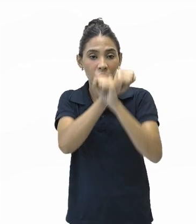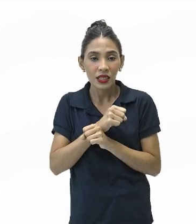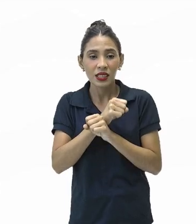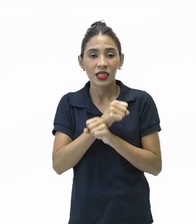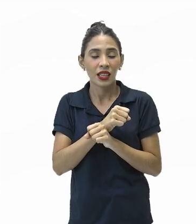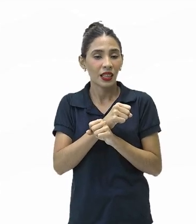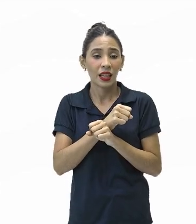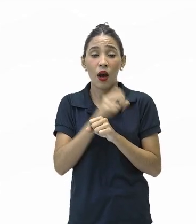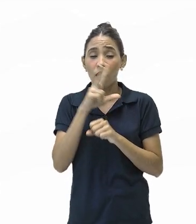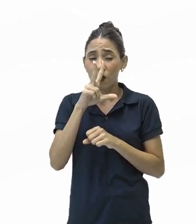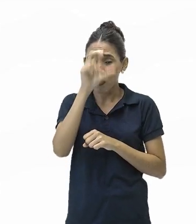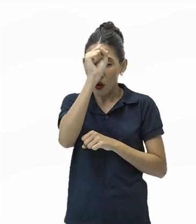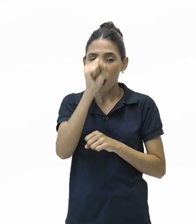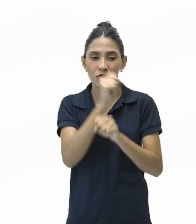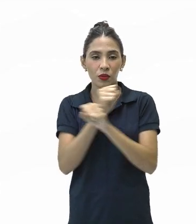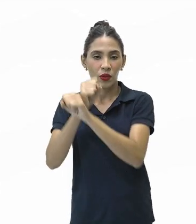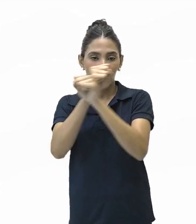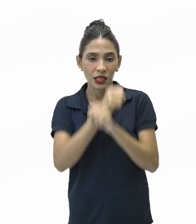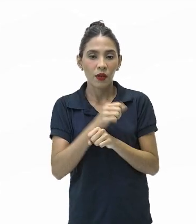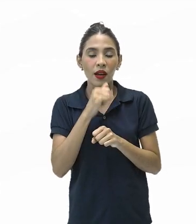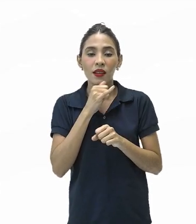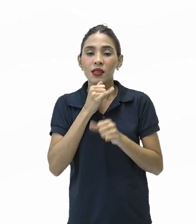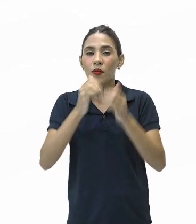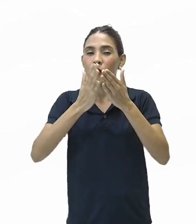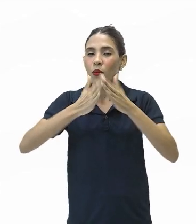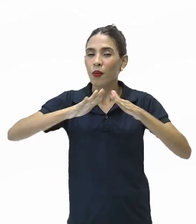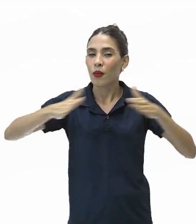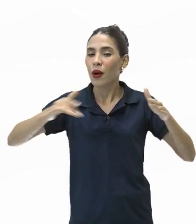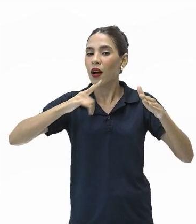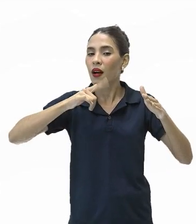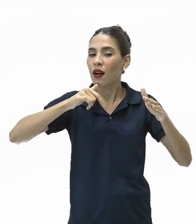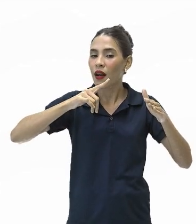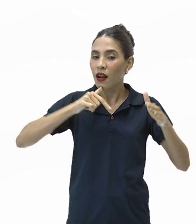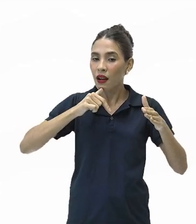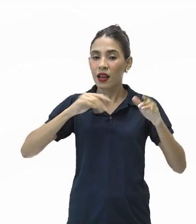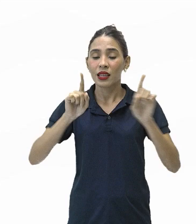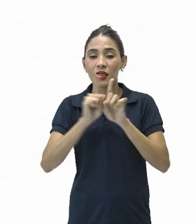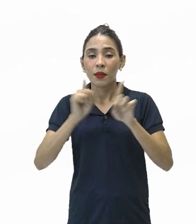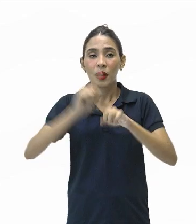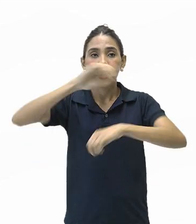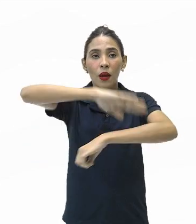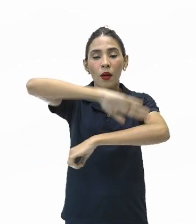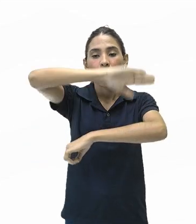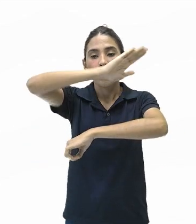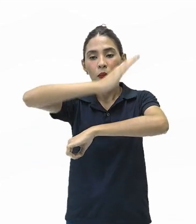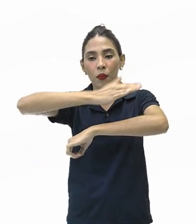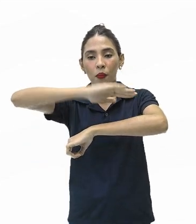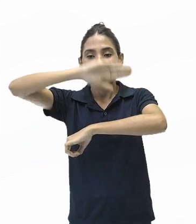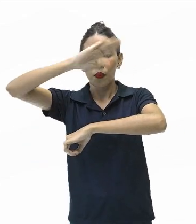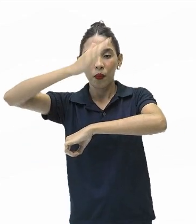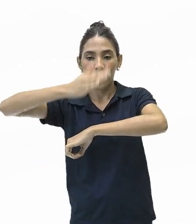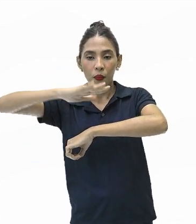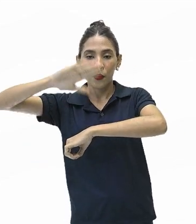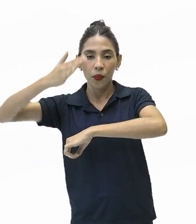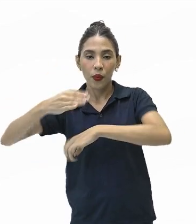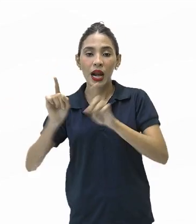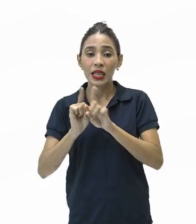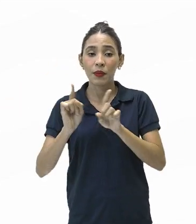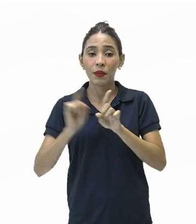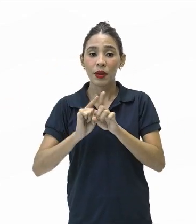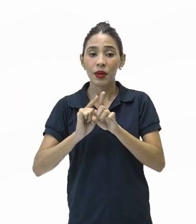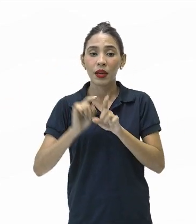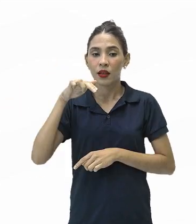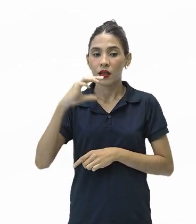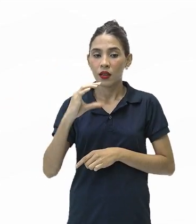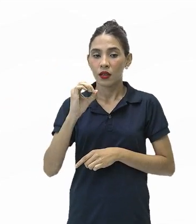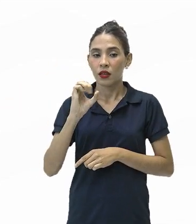a qualquer custo, como margem de rios, topos de morros e encostas. A sua função ela